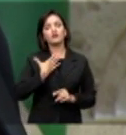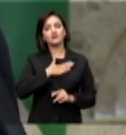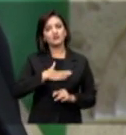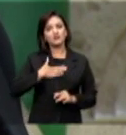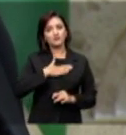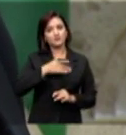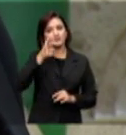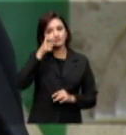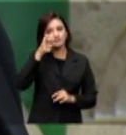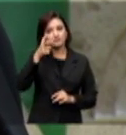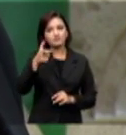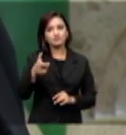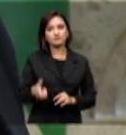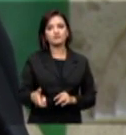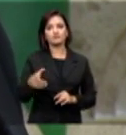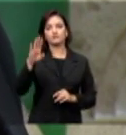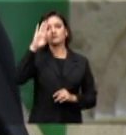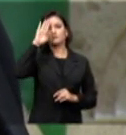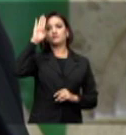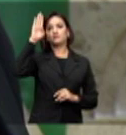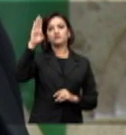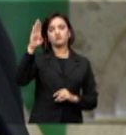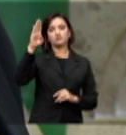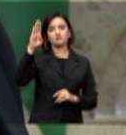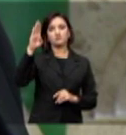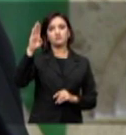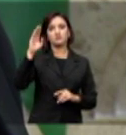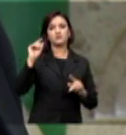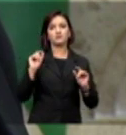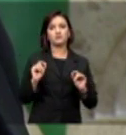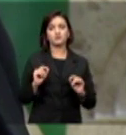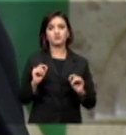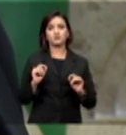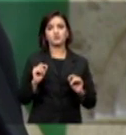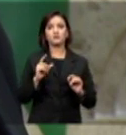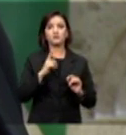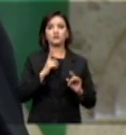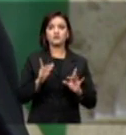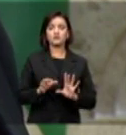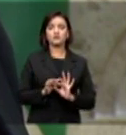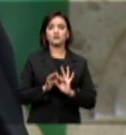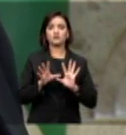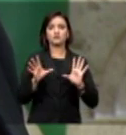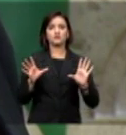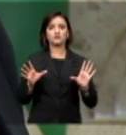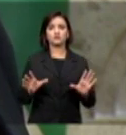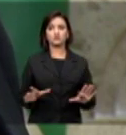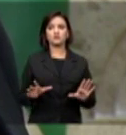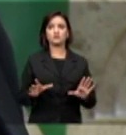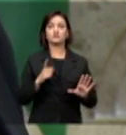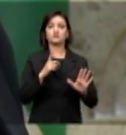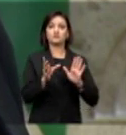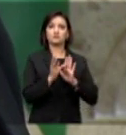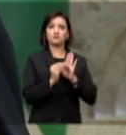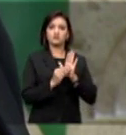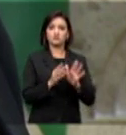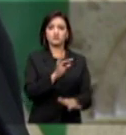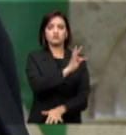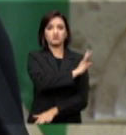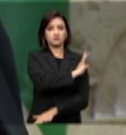público primário, justificador da própria concessão, sem exorbitar do conteúdo técnico,